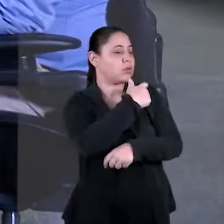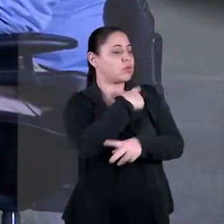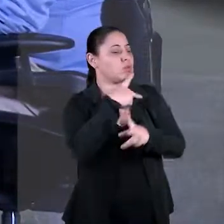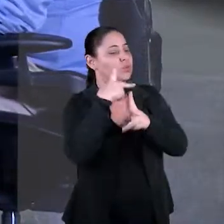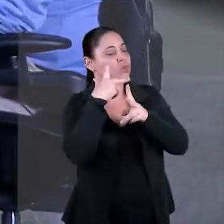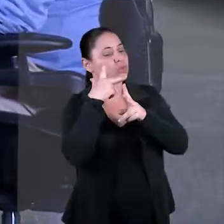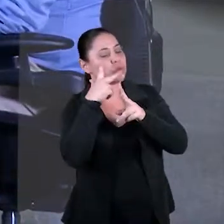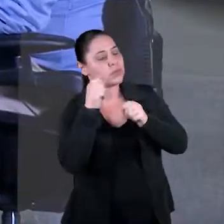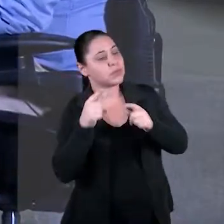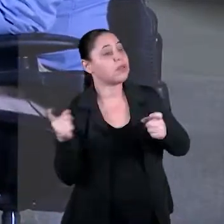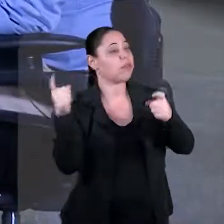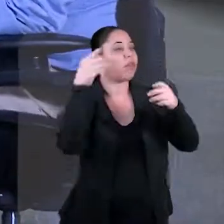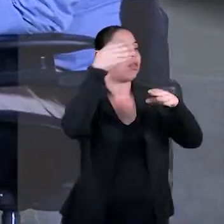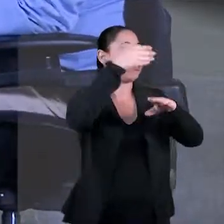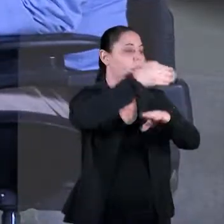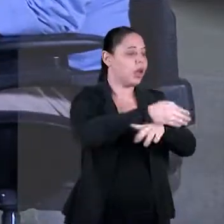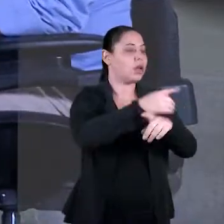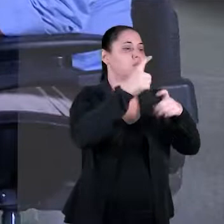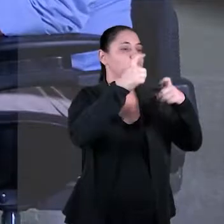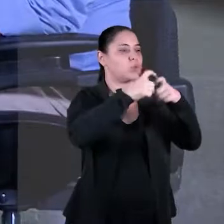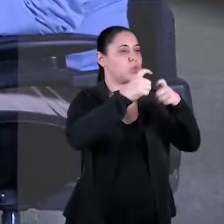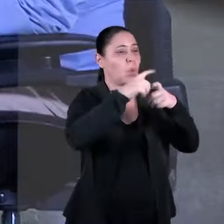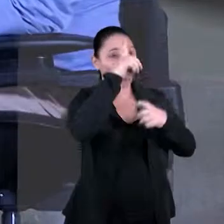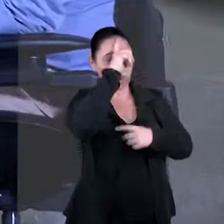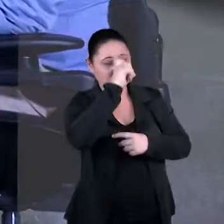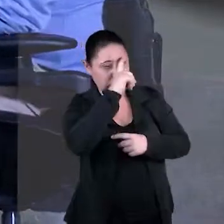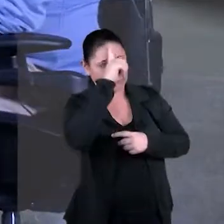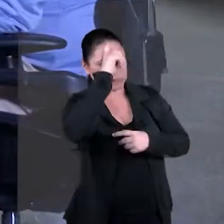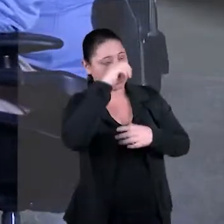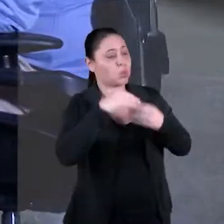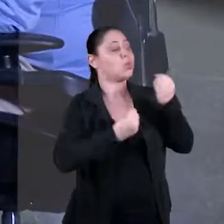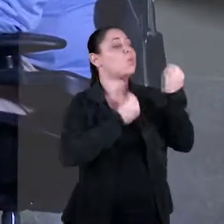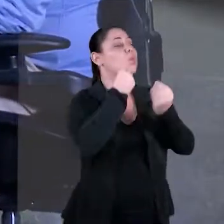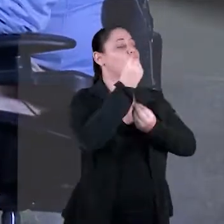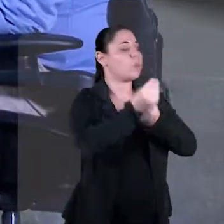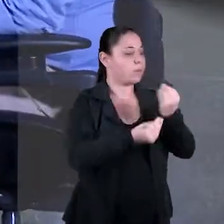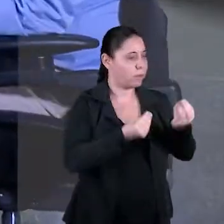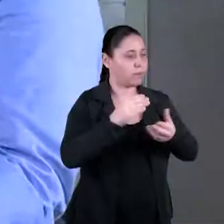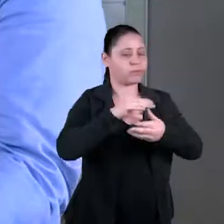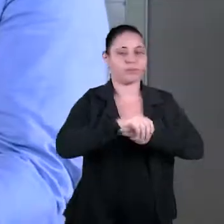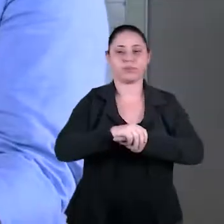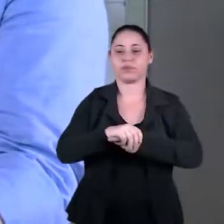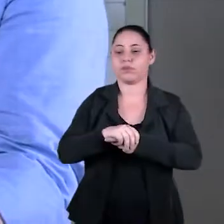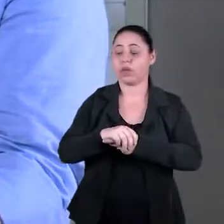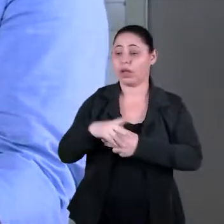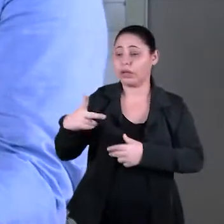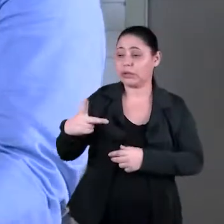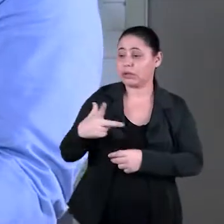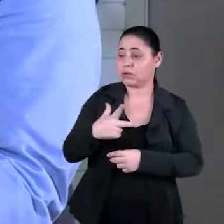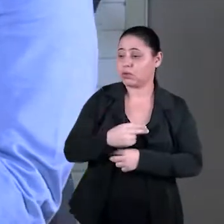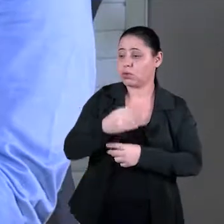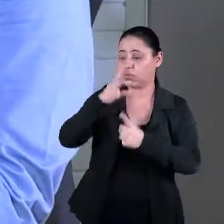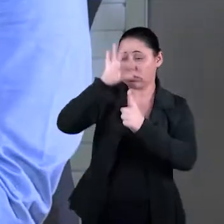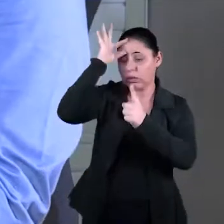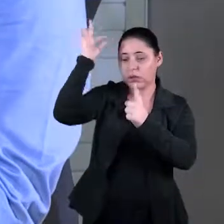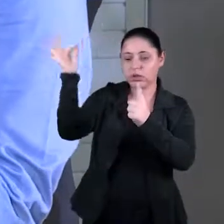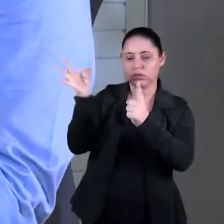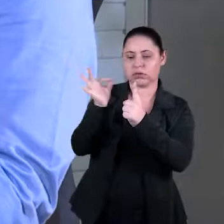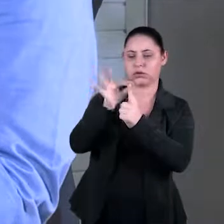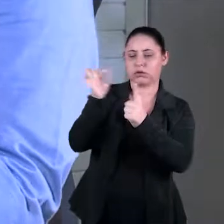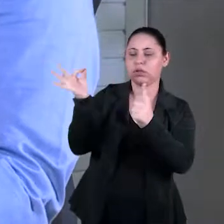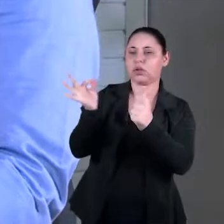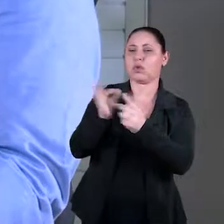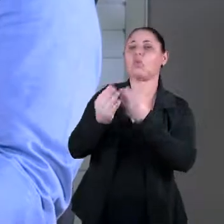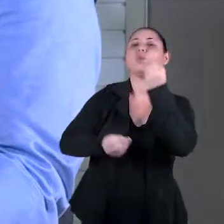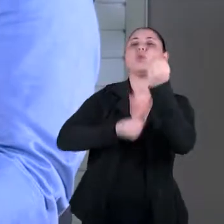ser internado, quantos dias, como que é o operatório? A cirurgia do transplante capilar hoje, ele é um procedimento que a